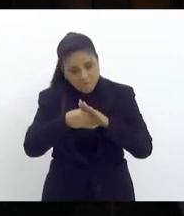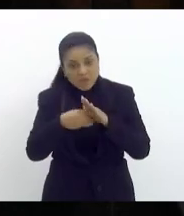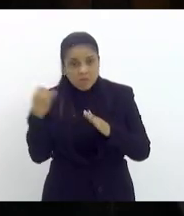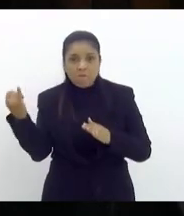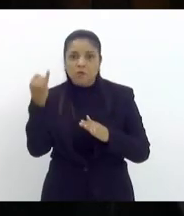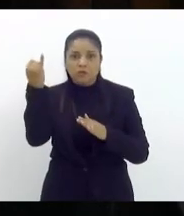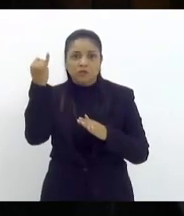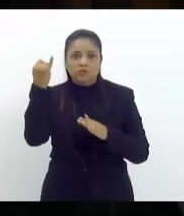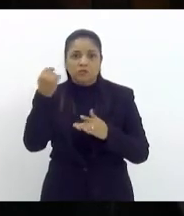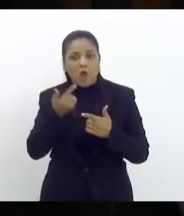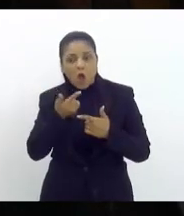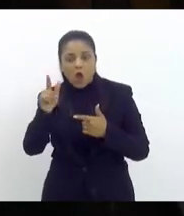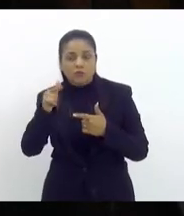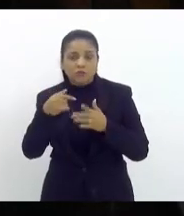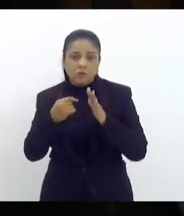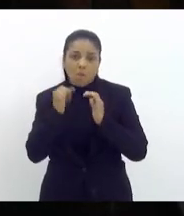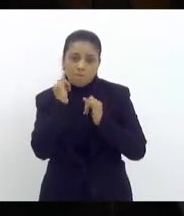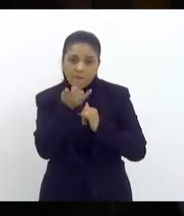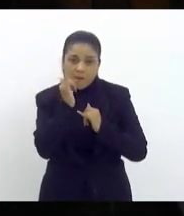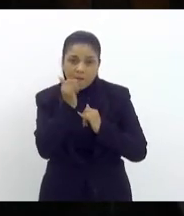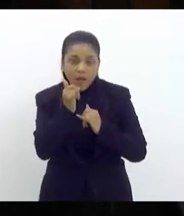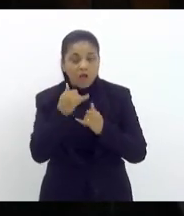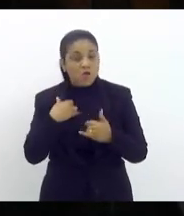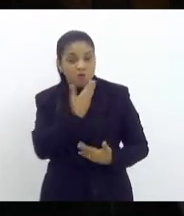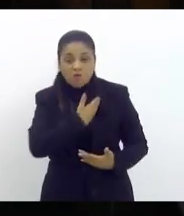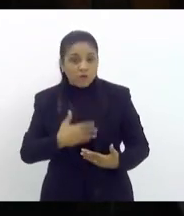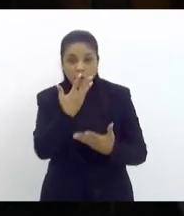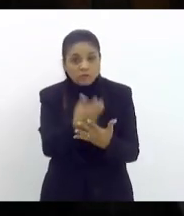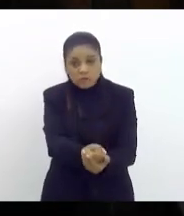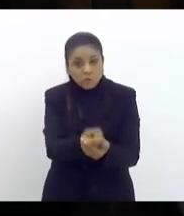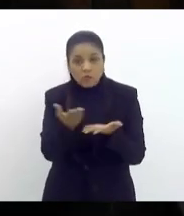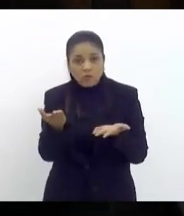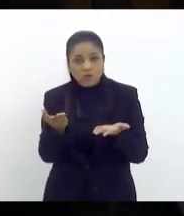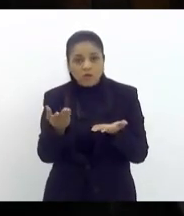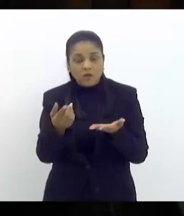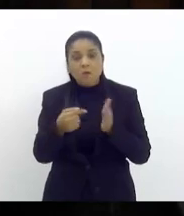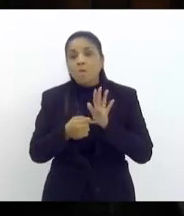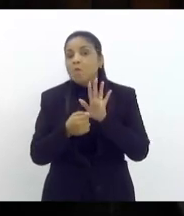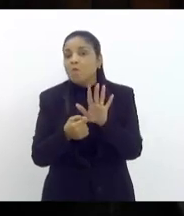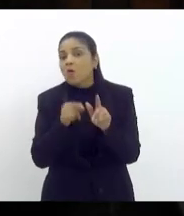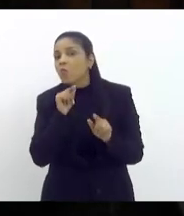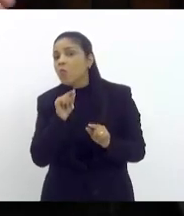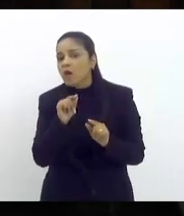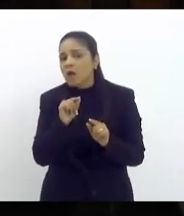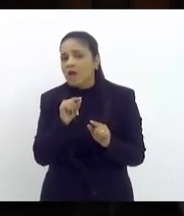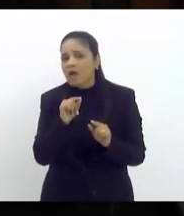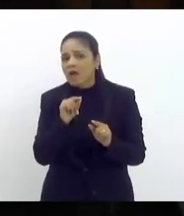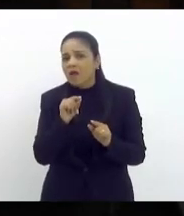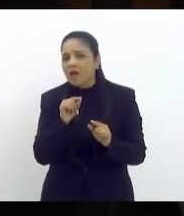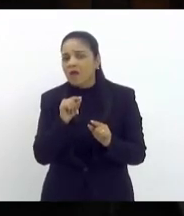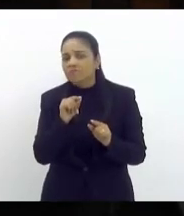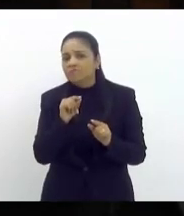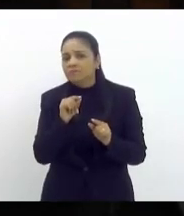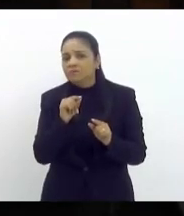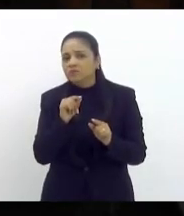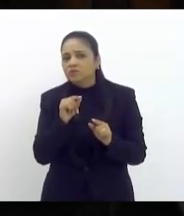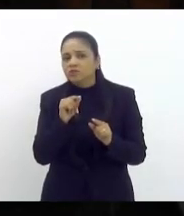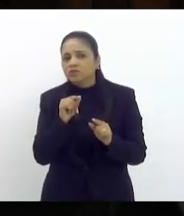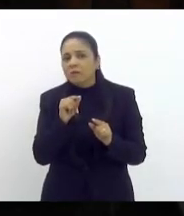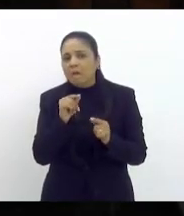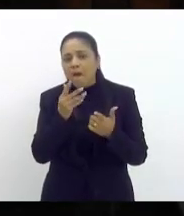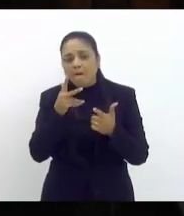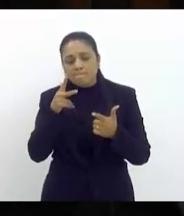sequer como autorizativas o governo topou isso é uma sinalização de que de destruição de políticas